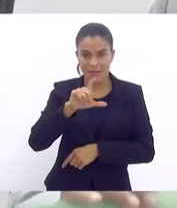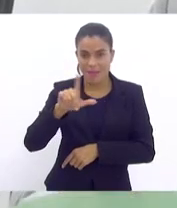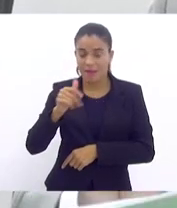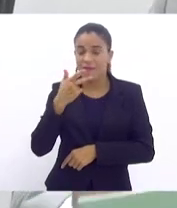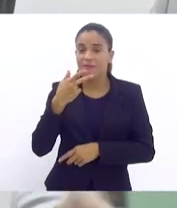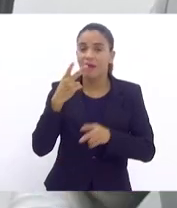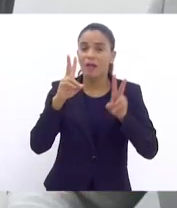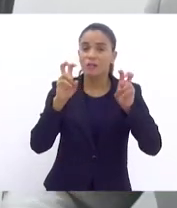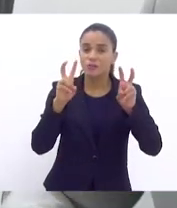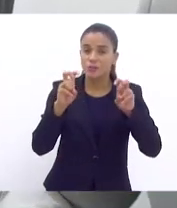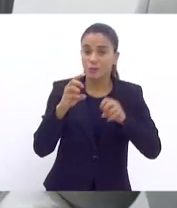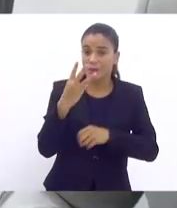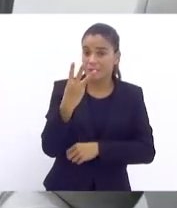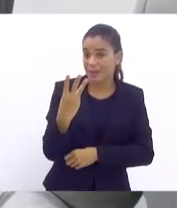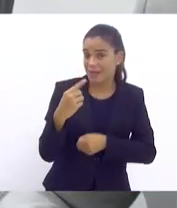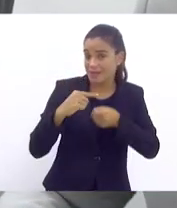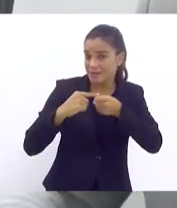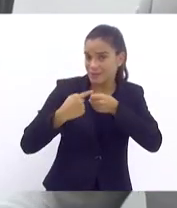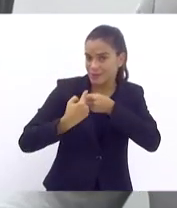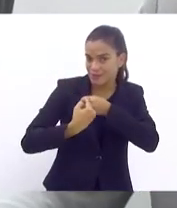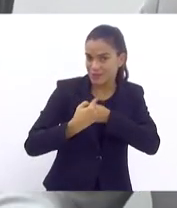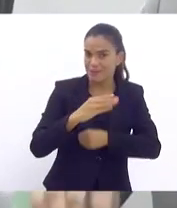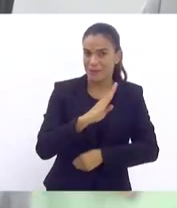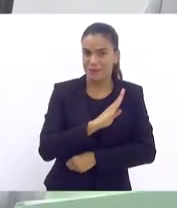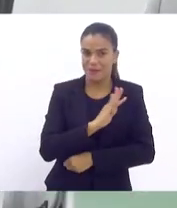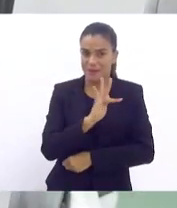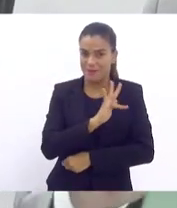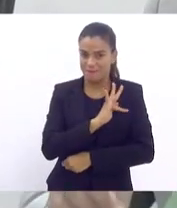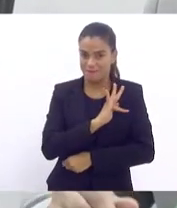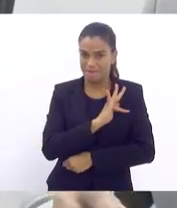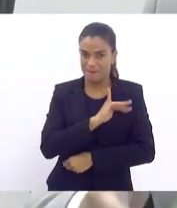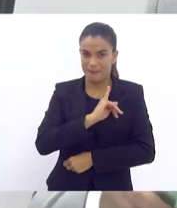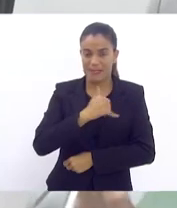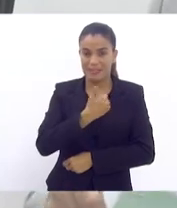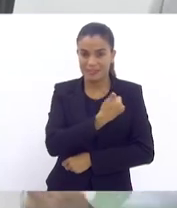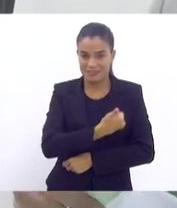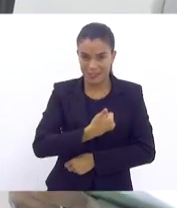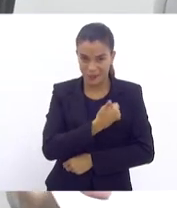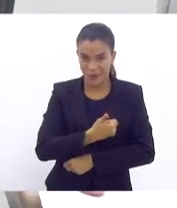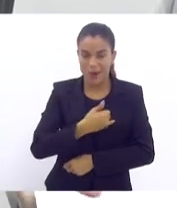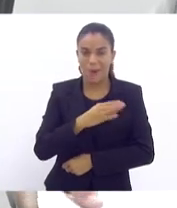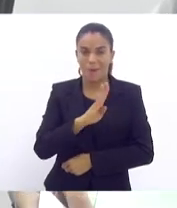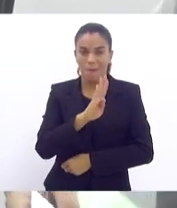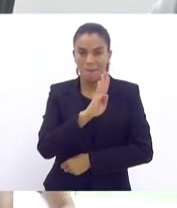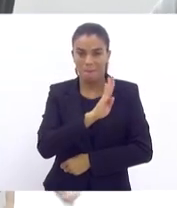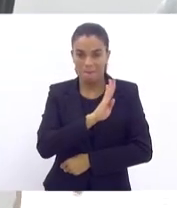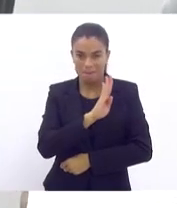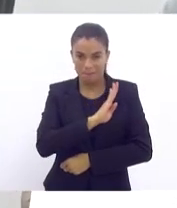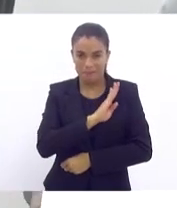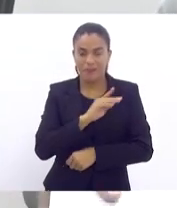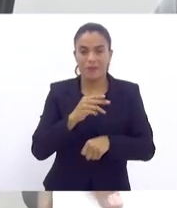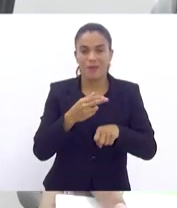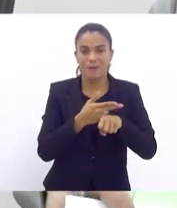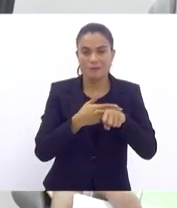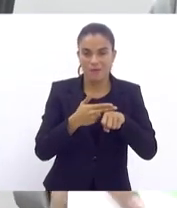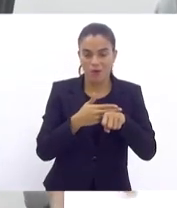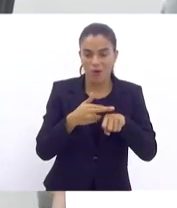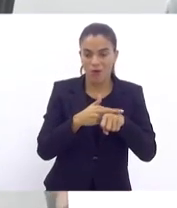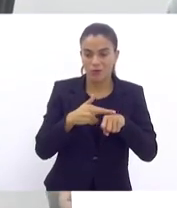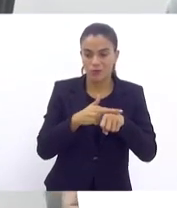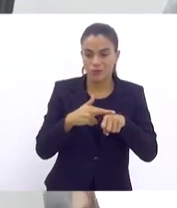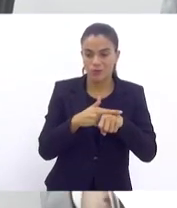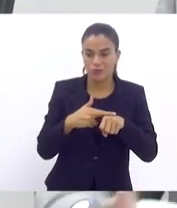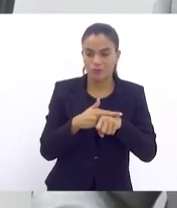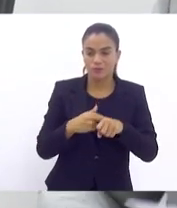três municípios por acaso dá a Baixada Fluminense São João então não tem como como salvar em nenhum